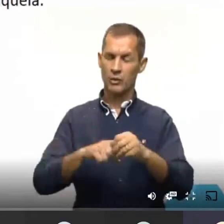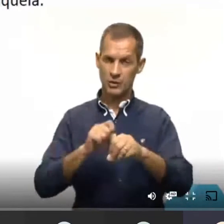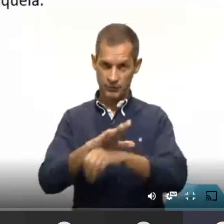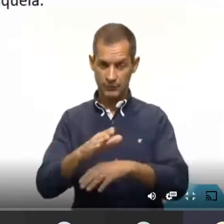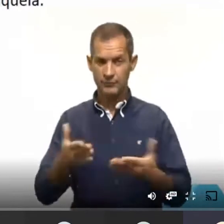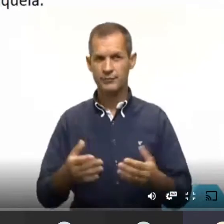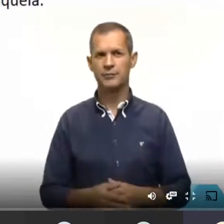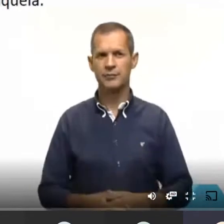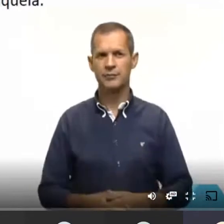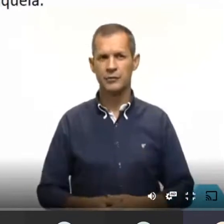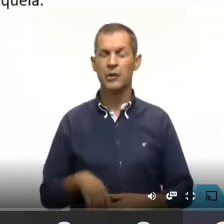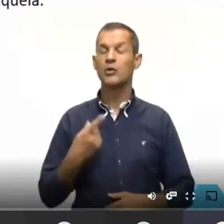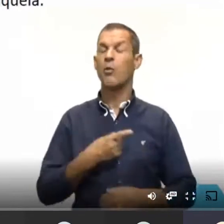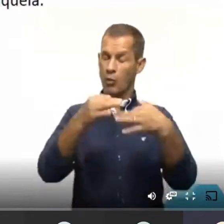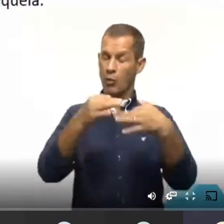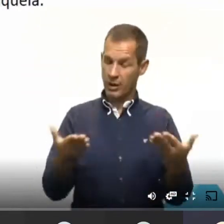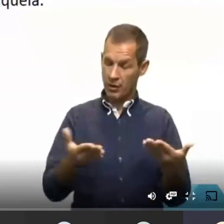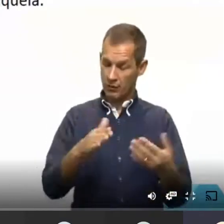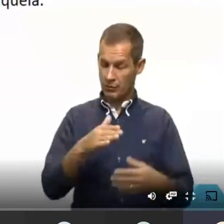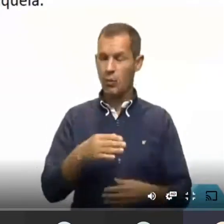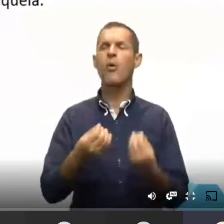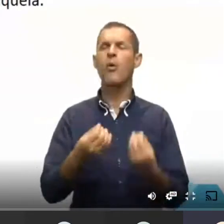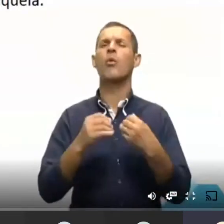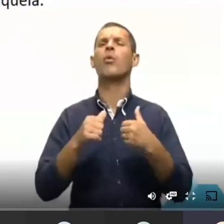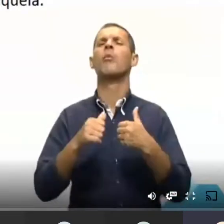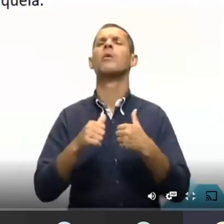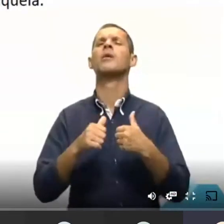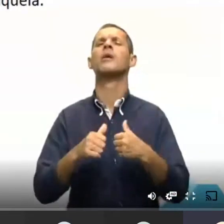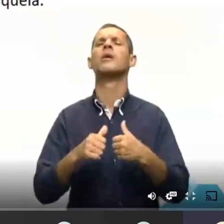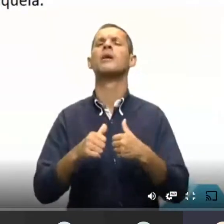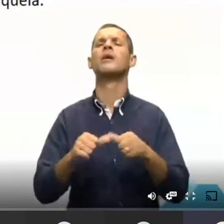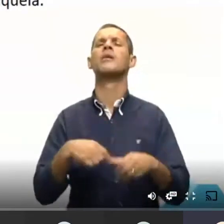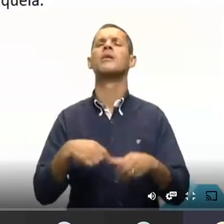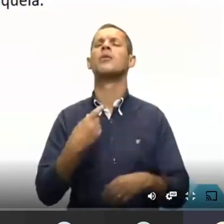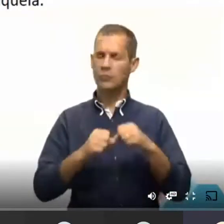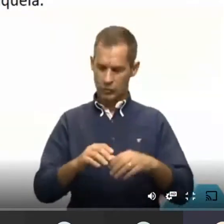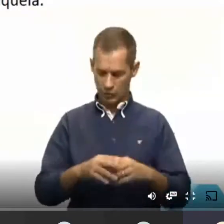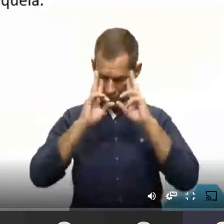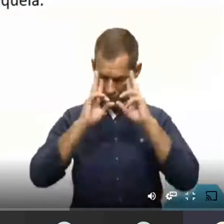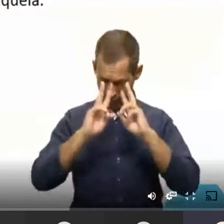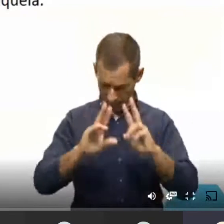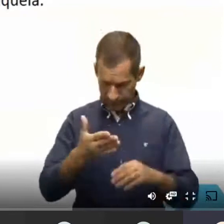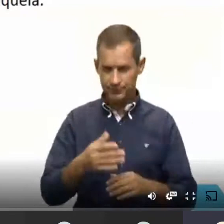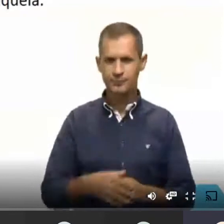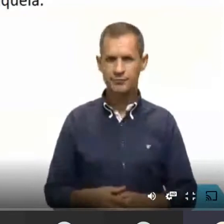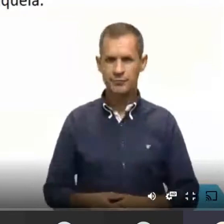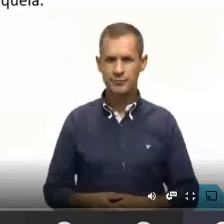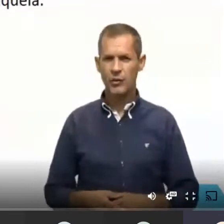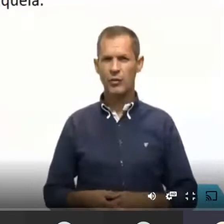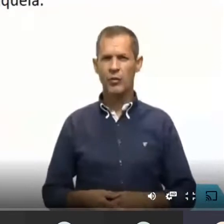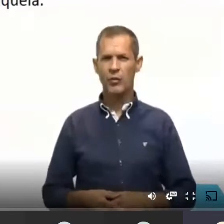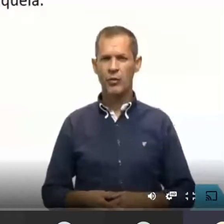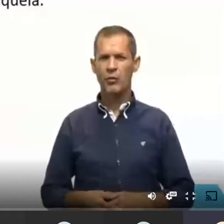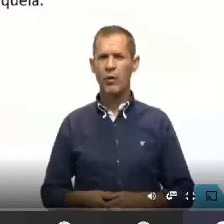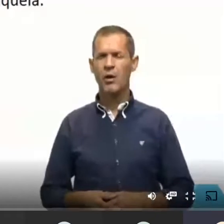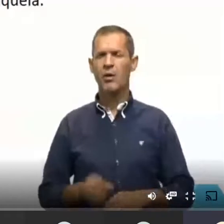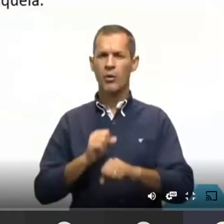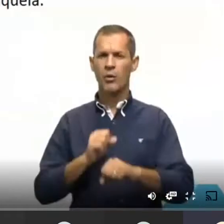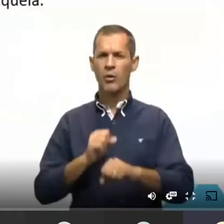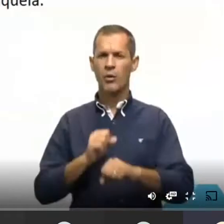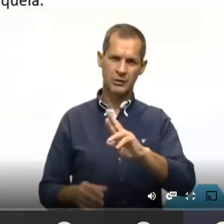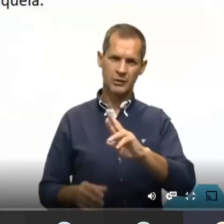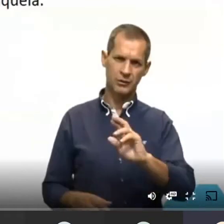então. Vamos explicar então como é que a gente poderia ver uma lâmina de